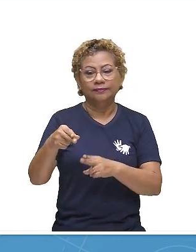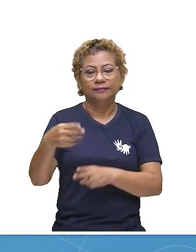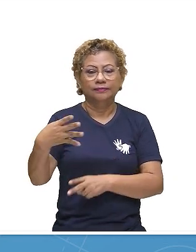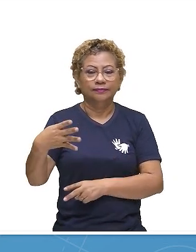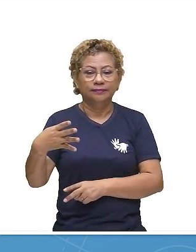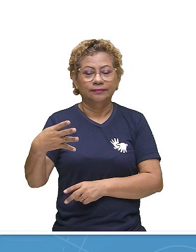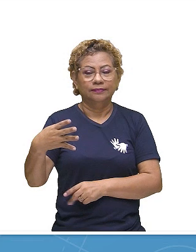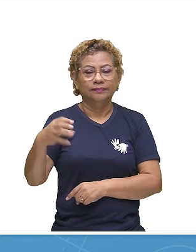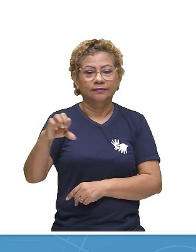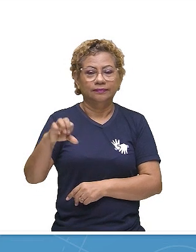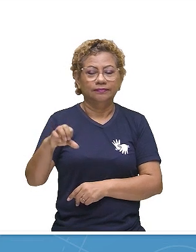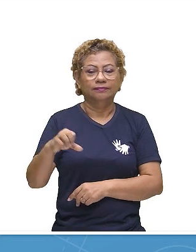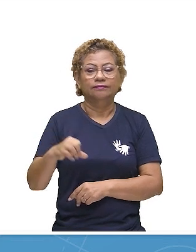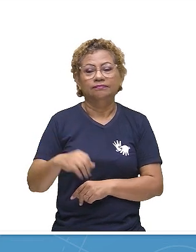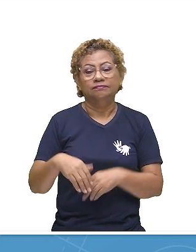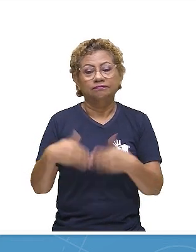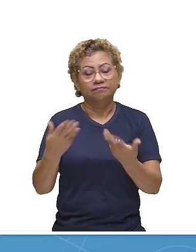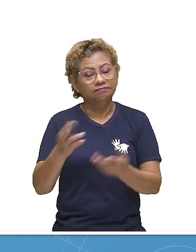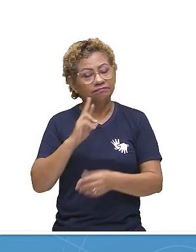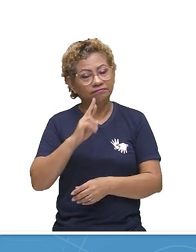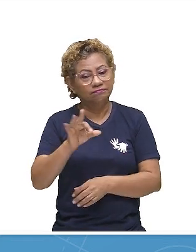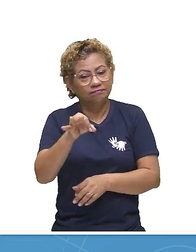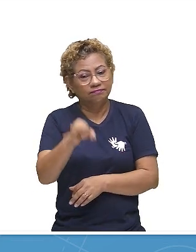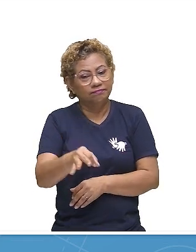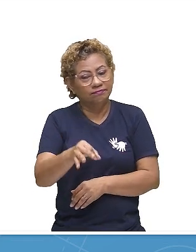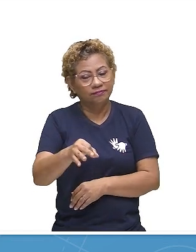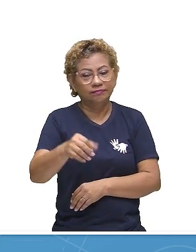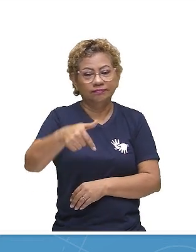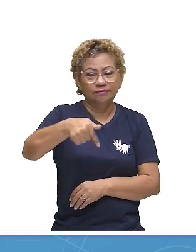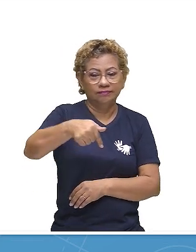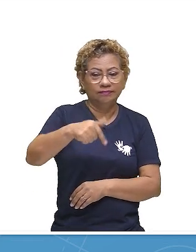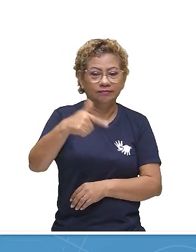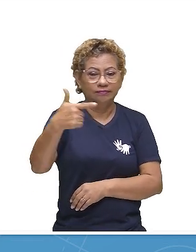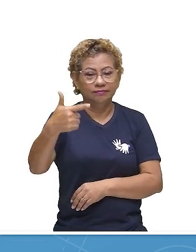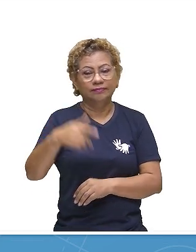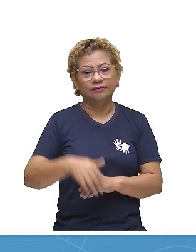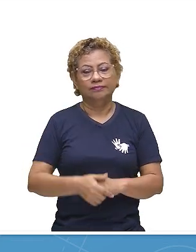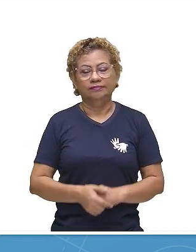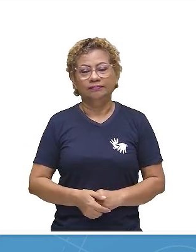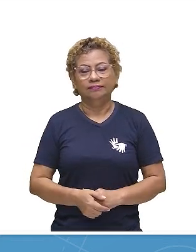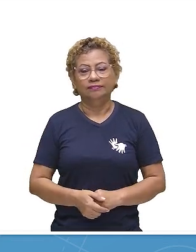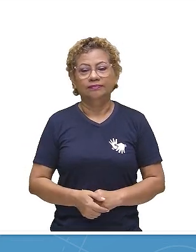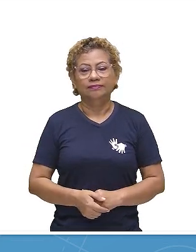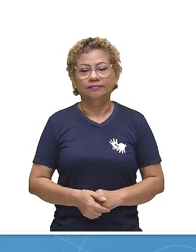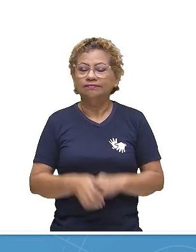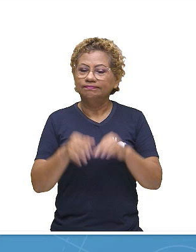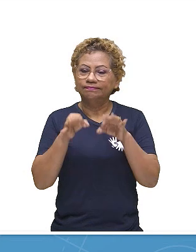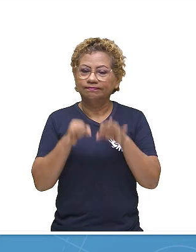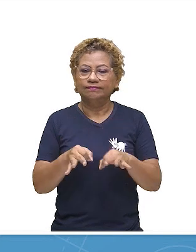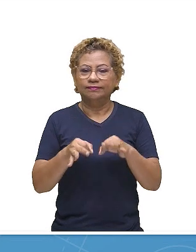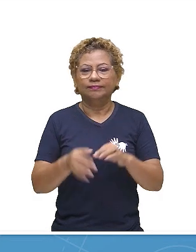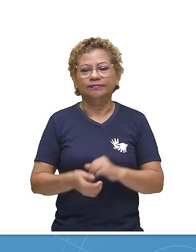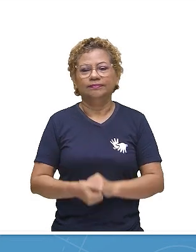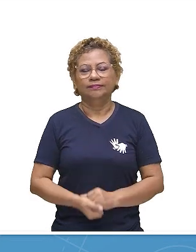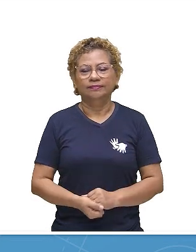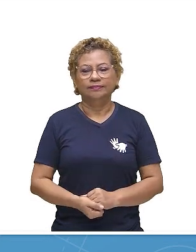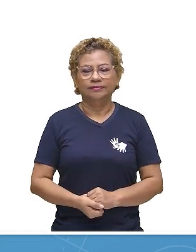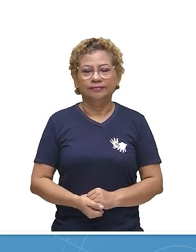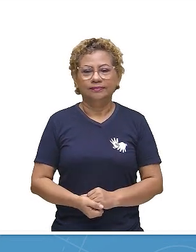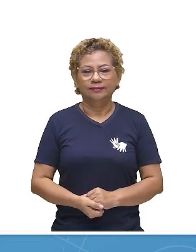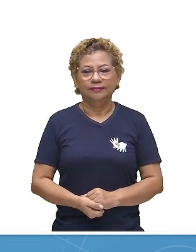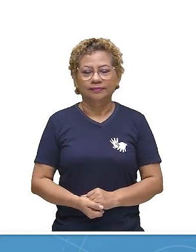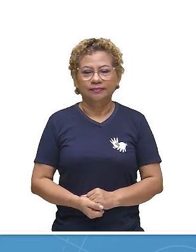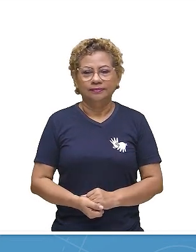está muito feio esse expoentezinho aqui, né? 7 ao quadrado é igual a